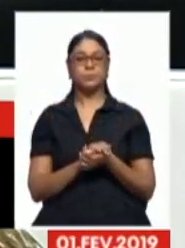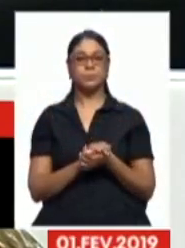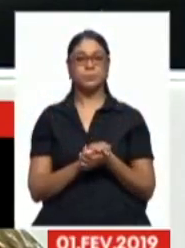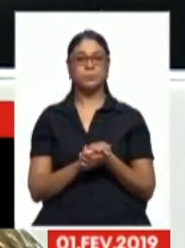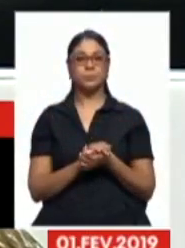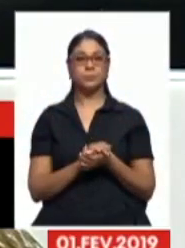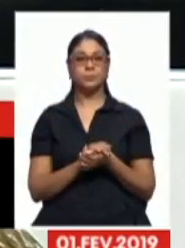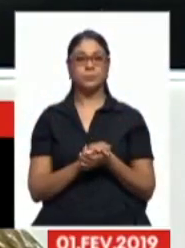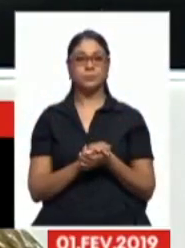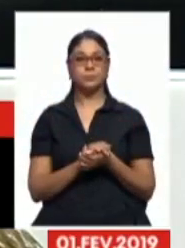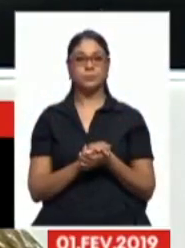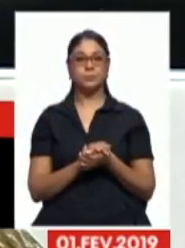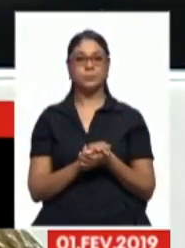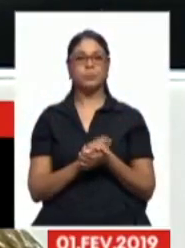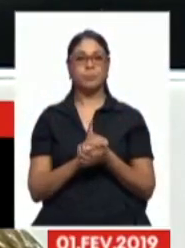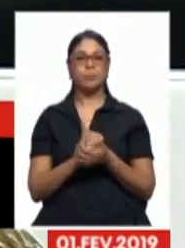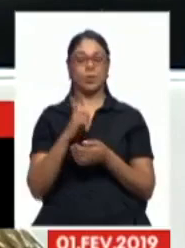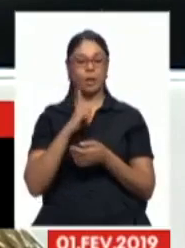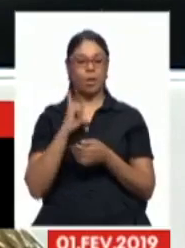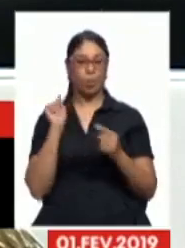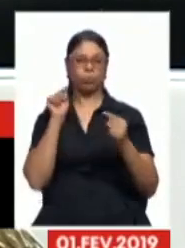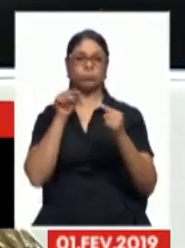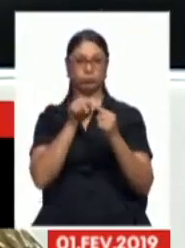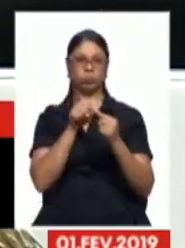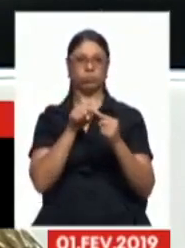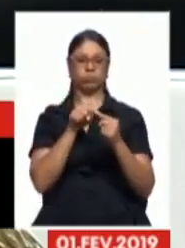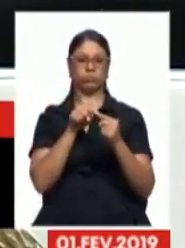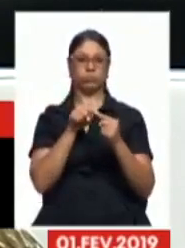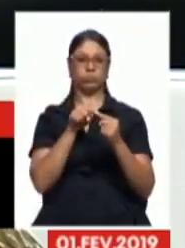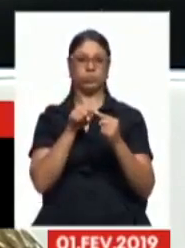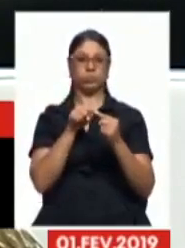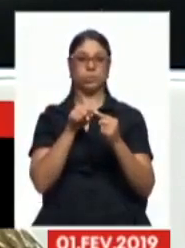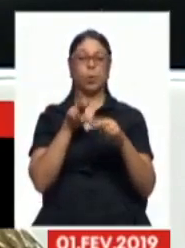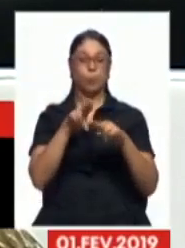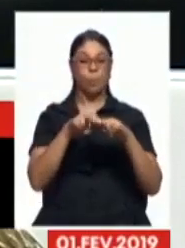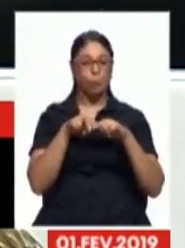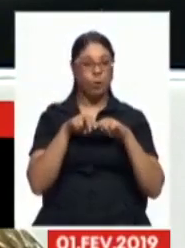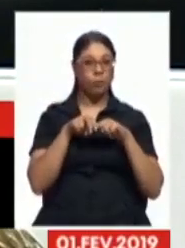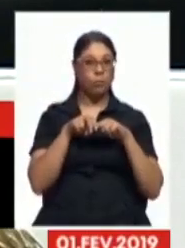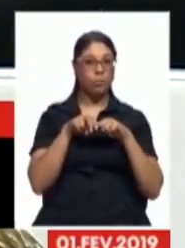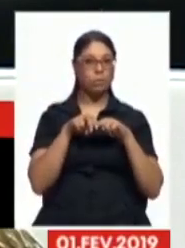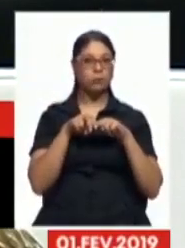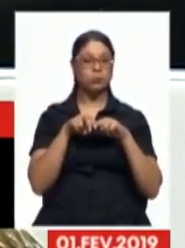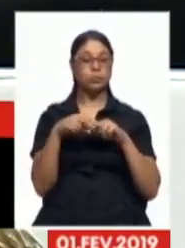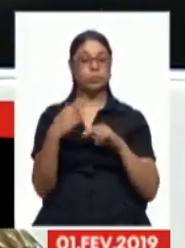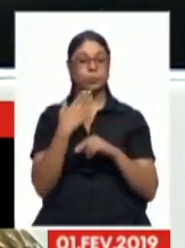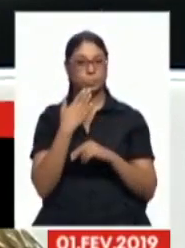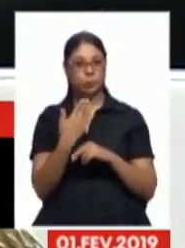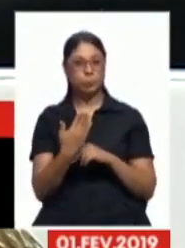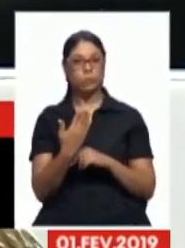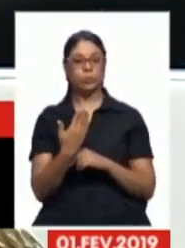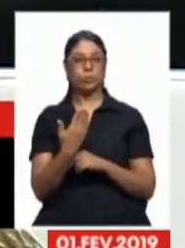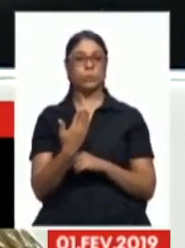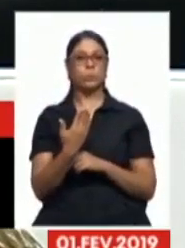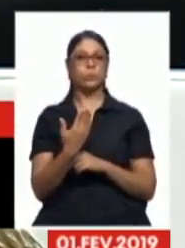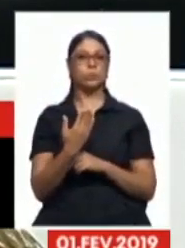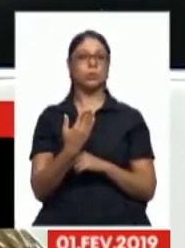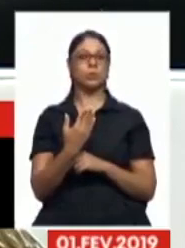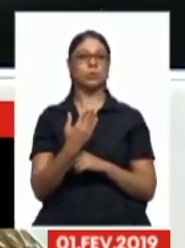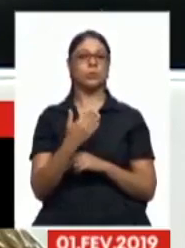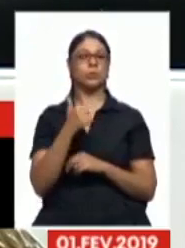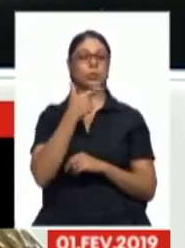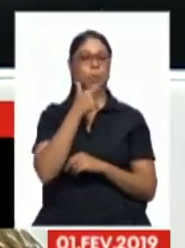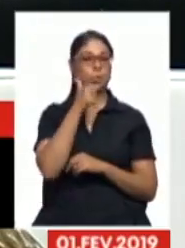terá rito específico e, por esse motivo, solicita às deputadas e